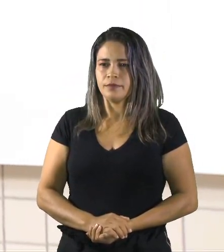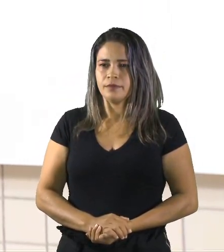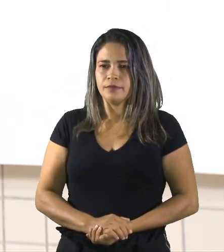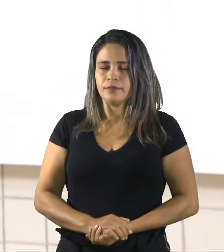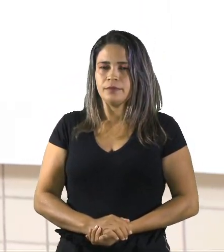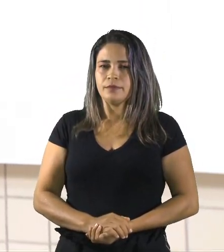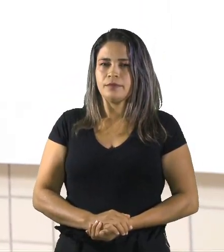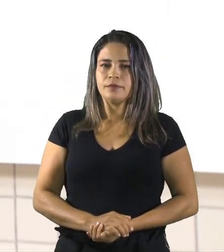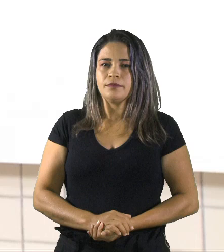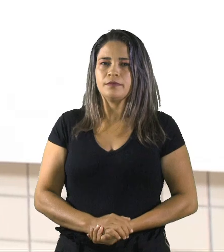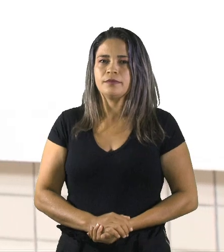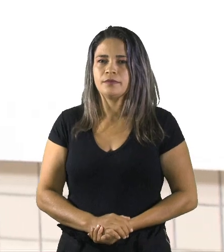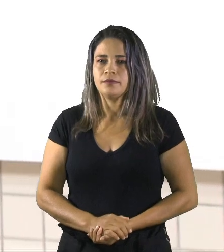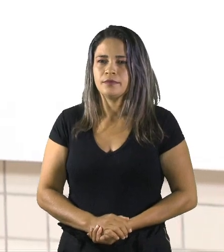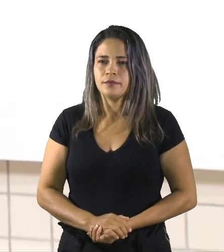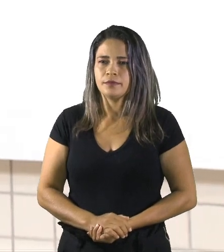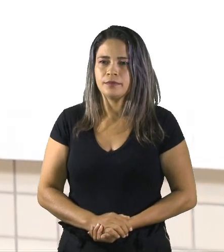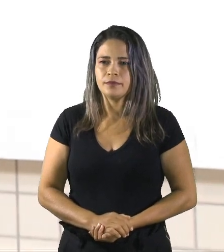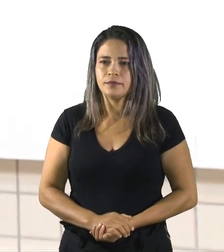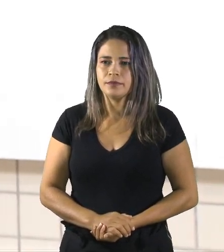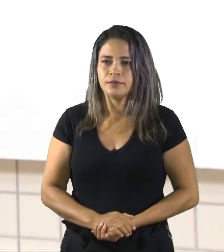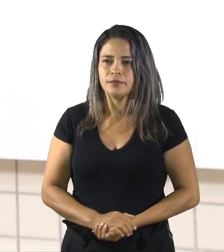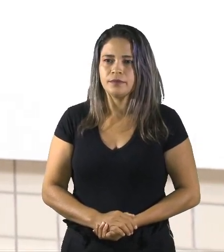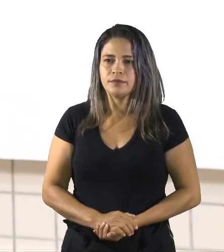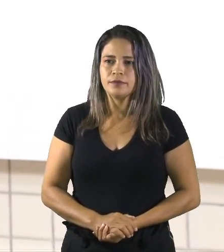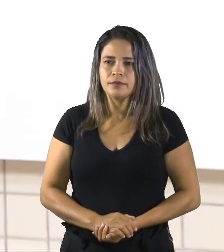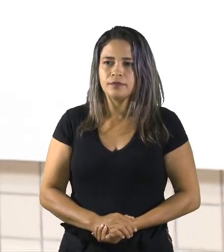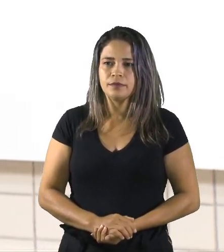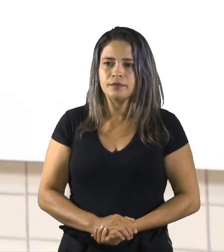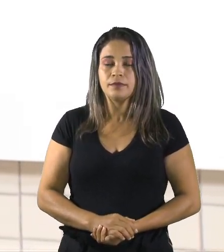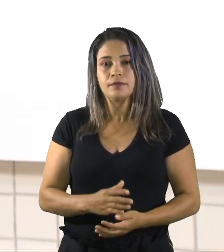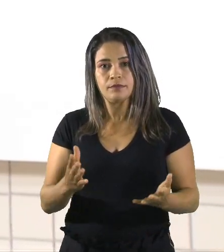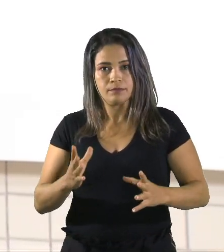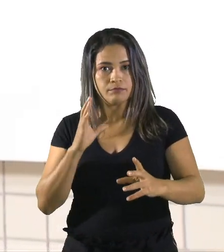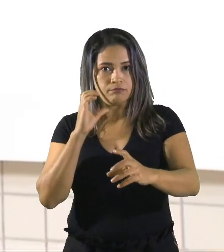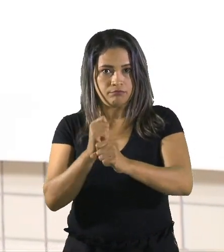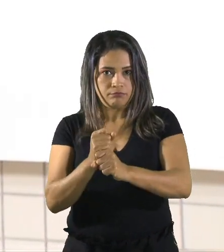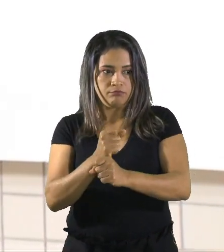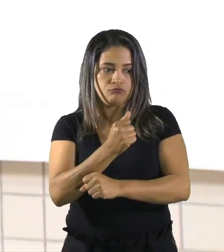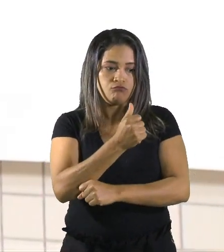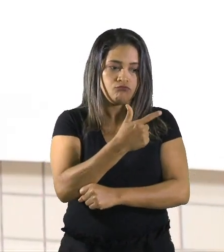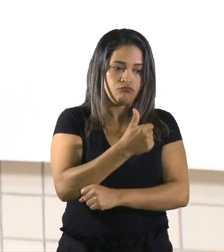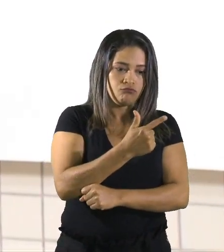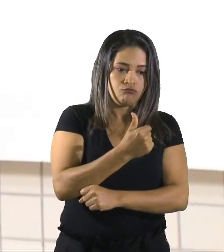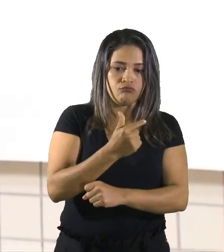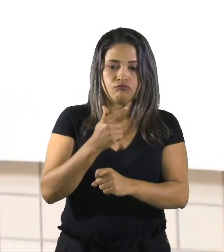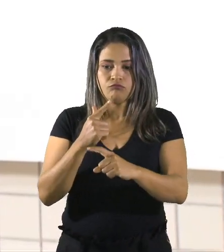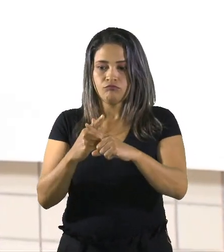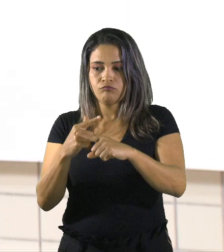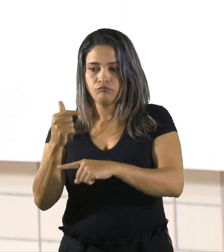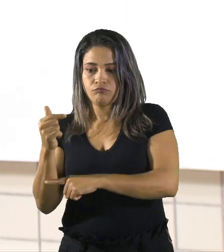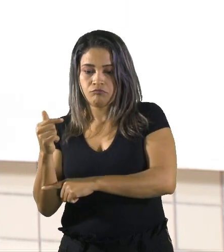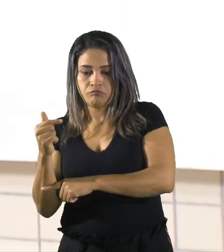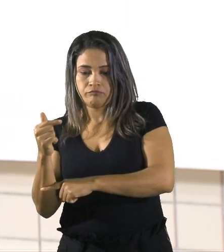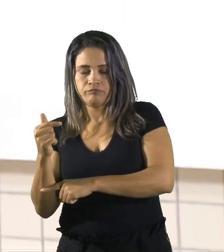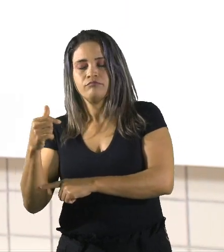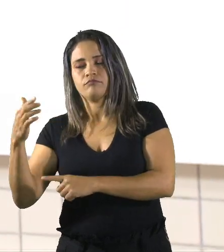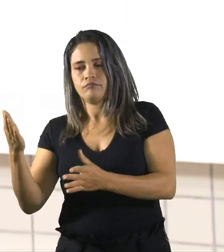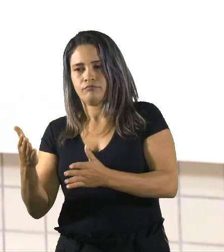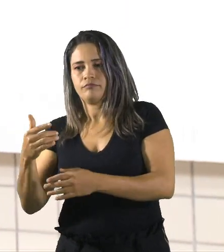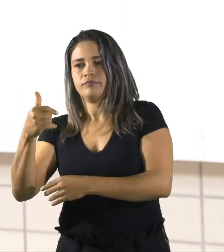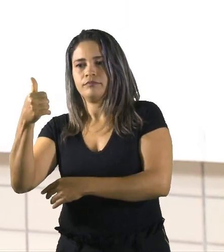acrescentei 7 unidades. E aí, 12 mais 7 são